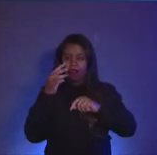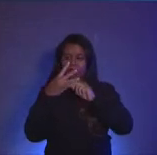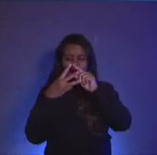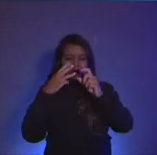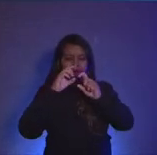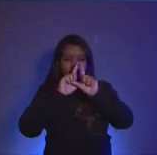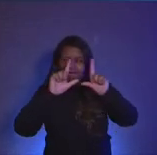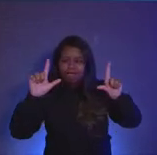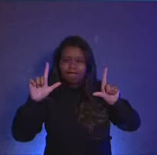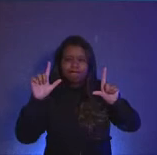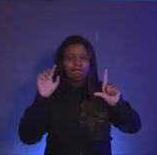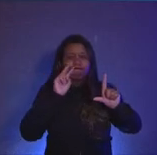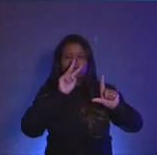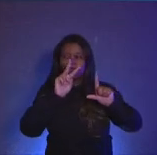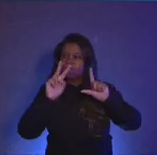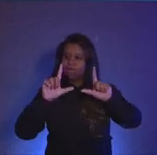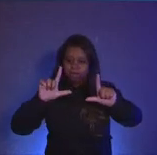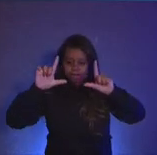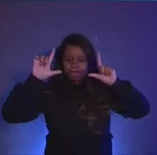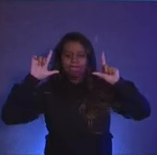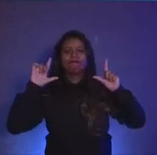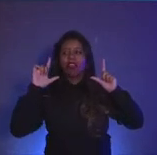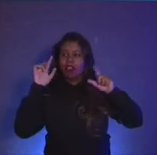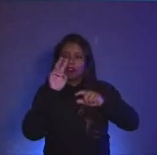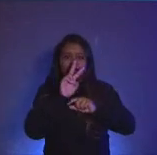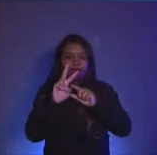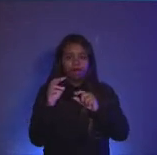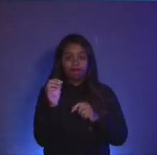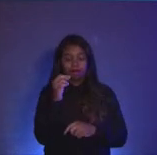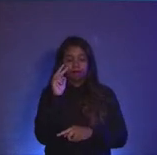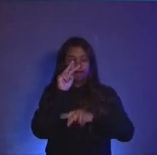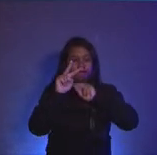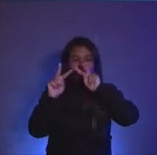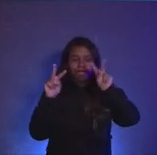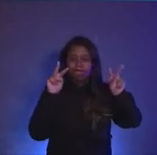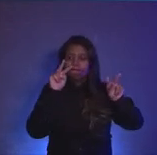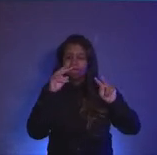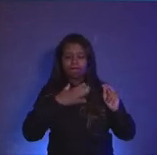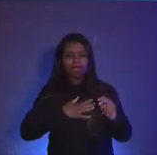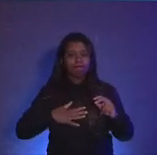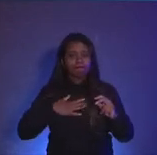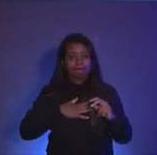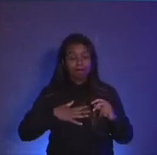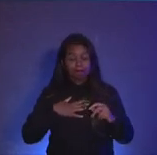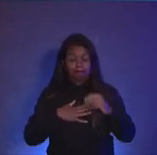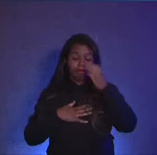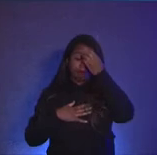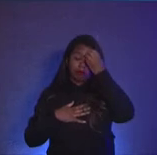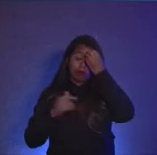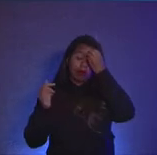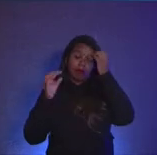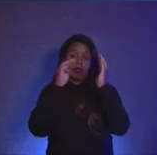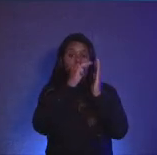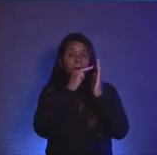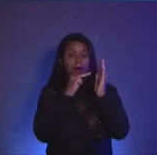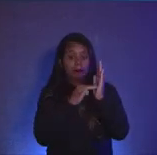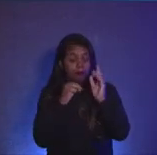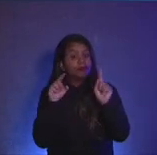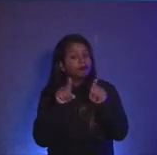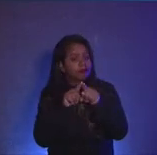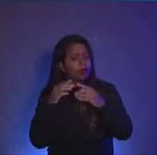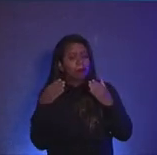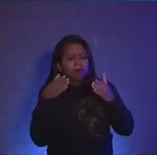dar dramaticidade à narrativa e prender o leitor, e ainda, segundo o júri, a metodologia aponta o uso